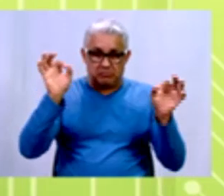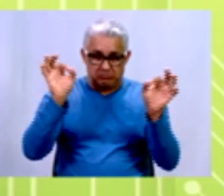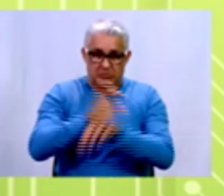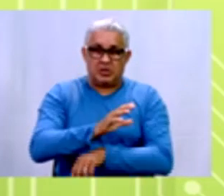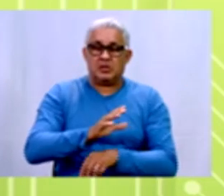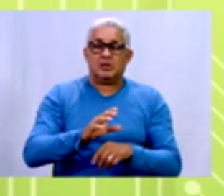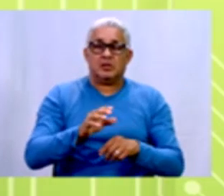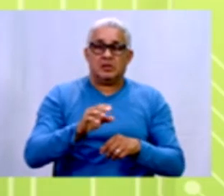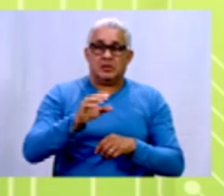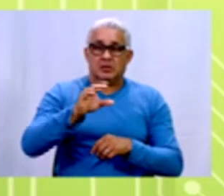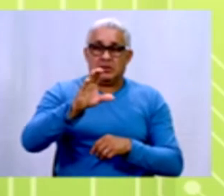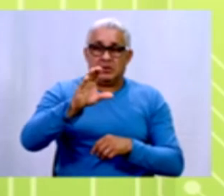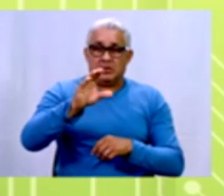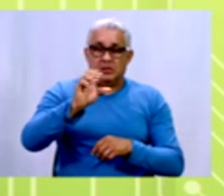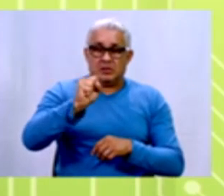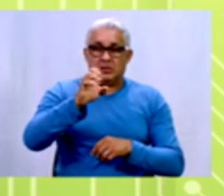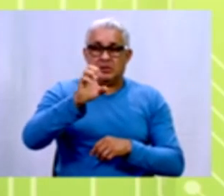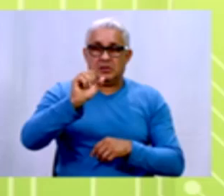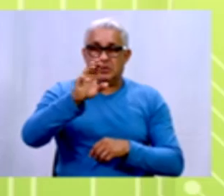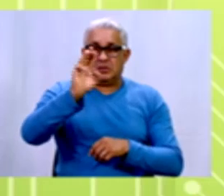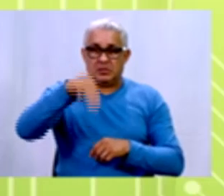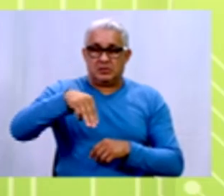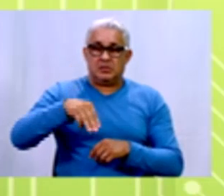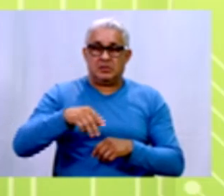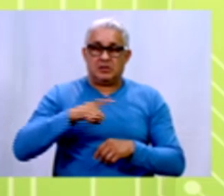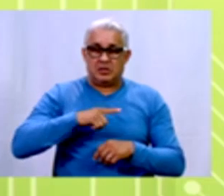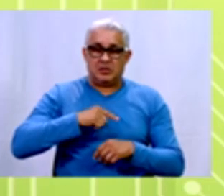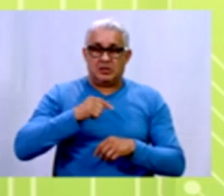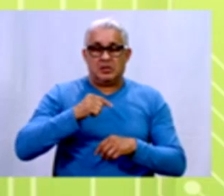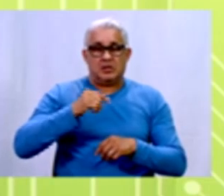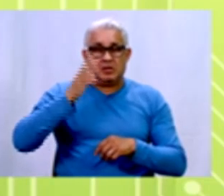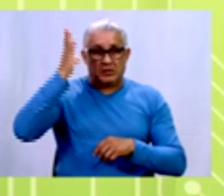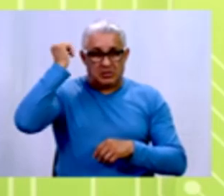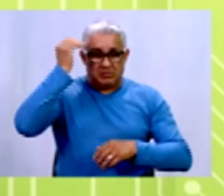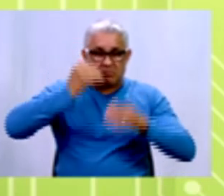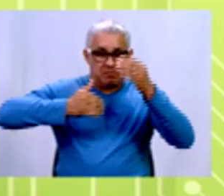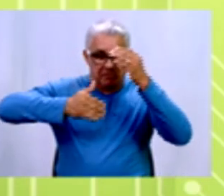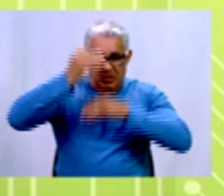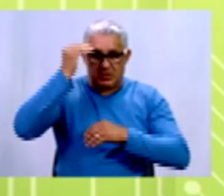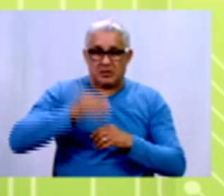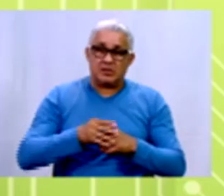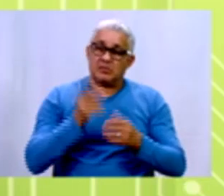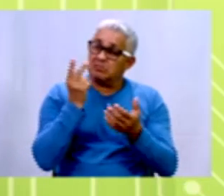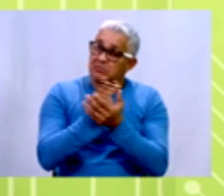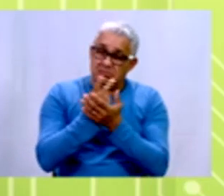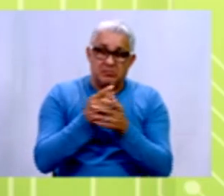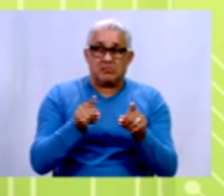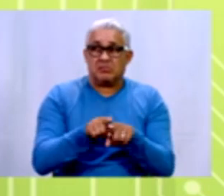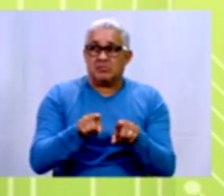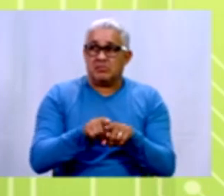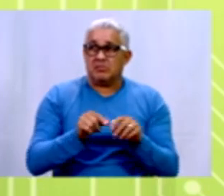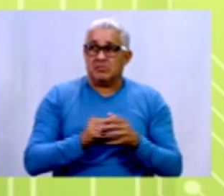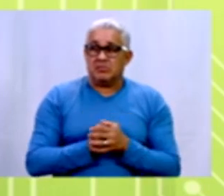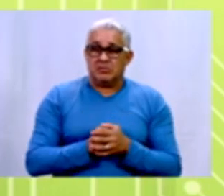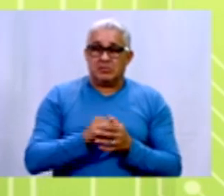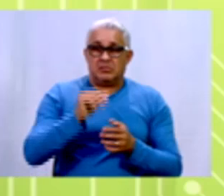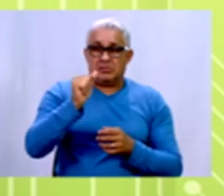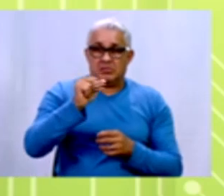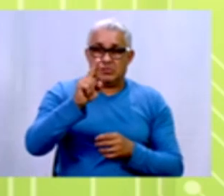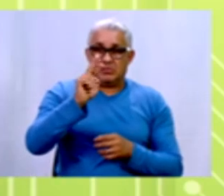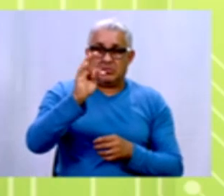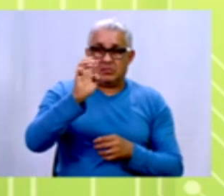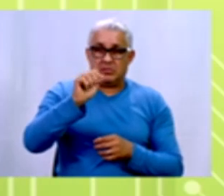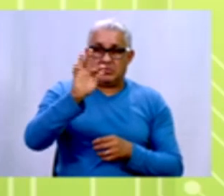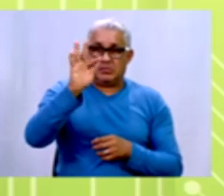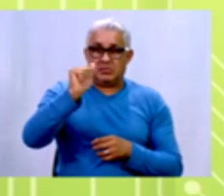Scrum tenha sucesso e o projeto tenha sucesso, né? A mesma coisa com relação aos artefatos.